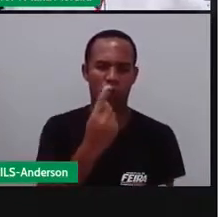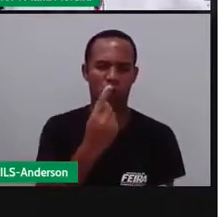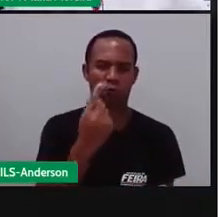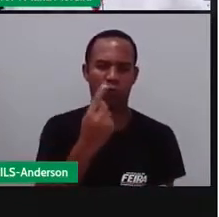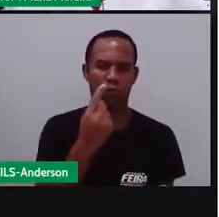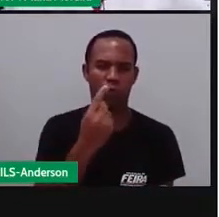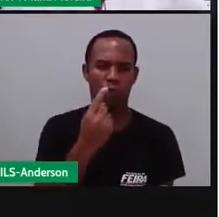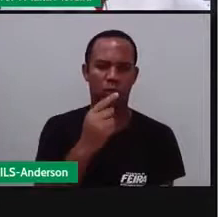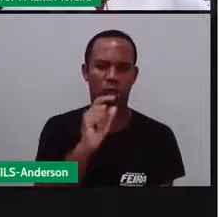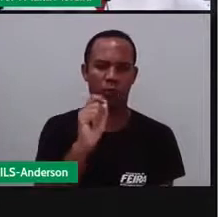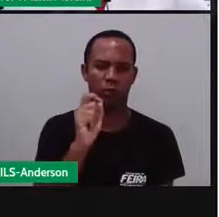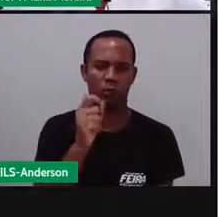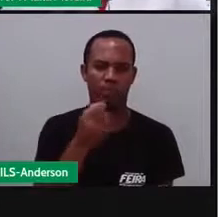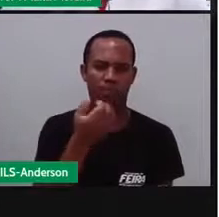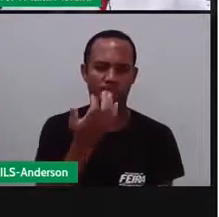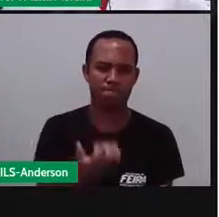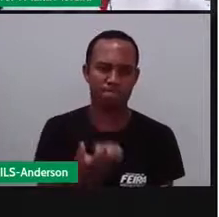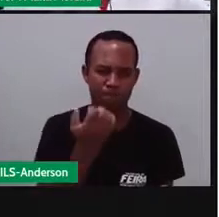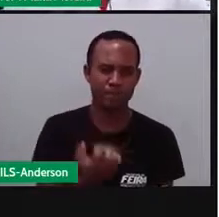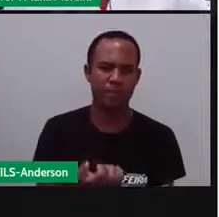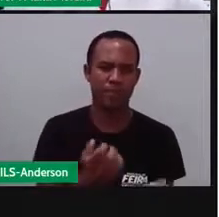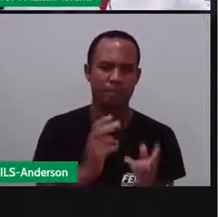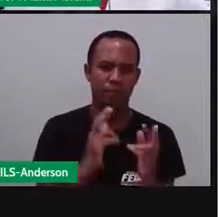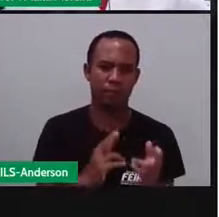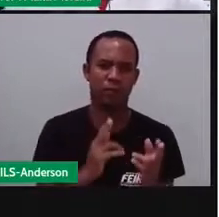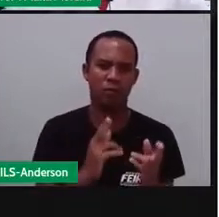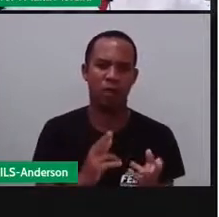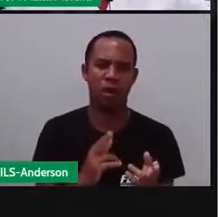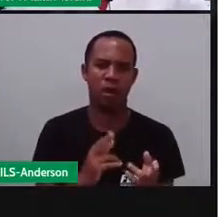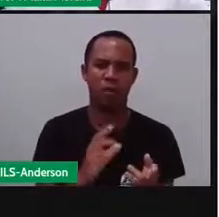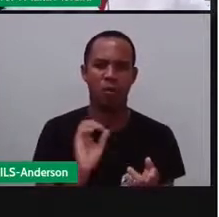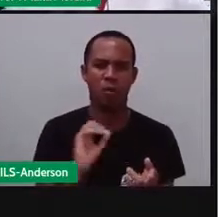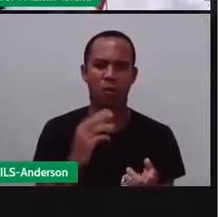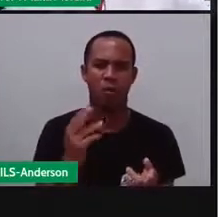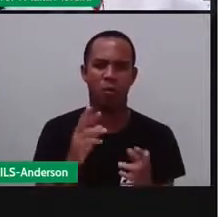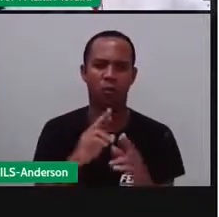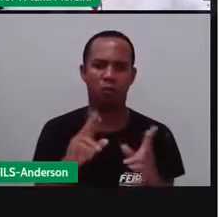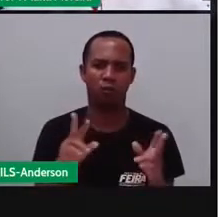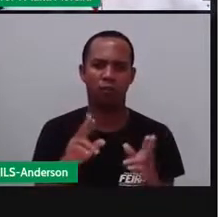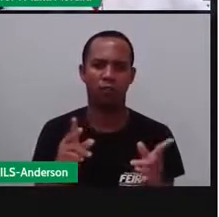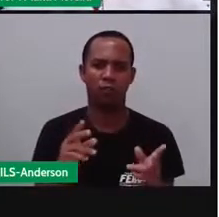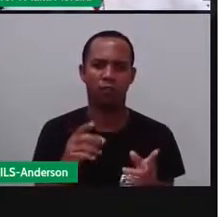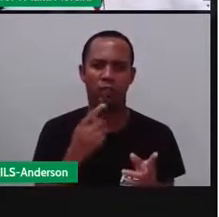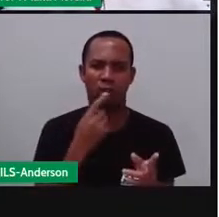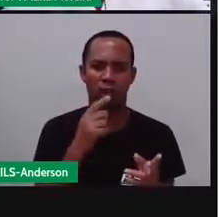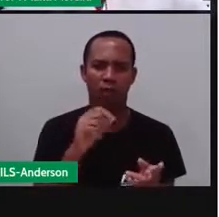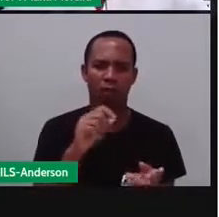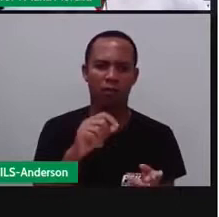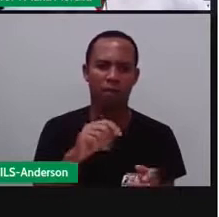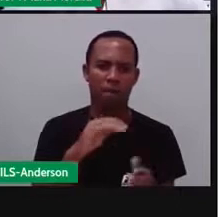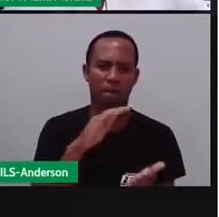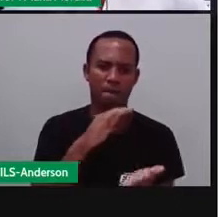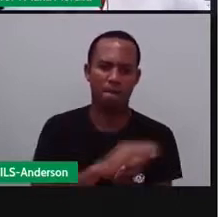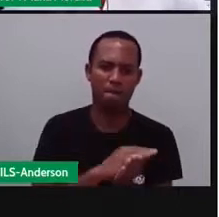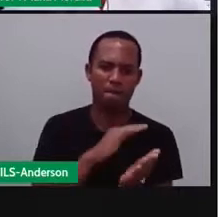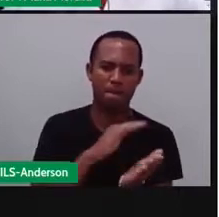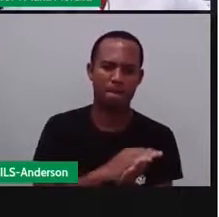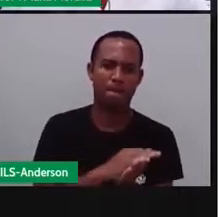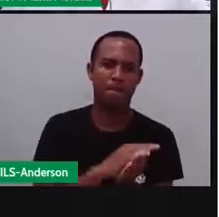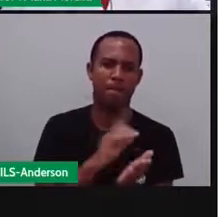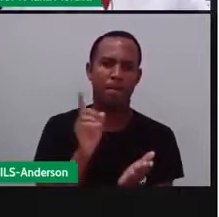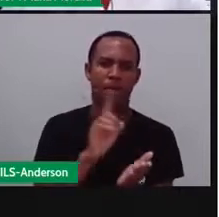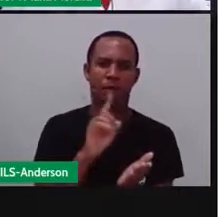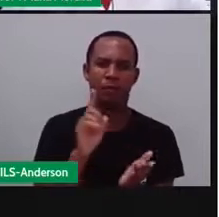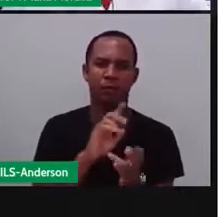xícara de flocão, ela vai pesar o mesmo peso, né, de uma xícara de sal, por exemplo, que é mais compactado?